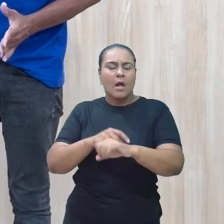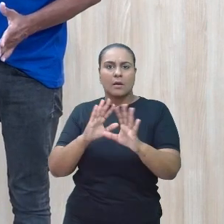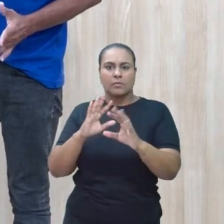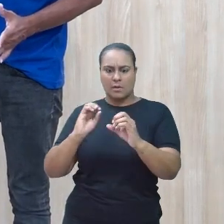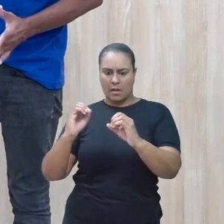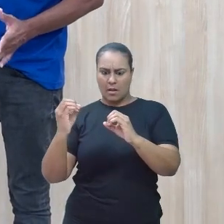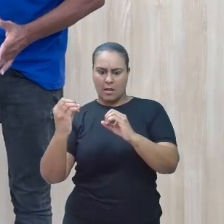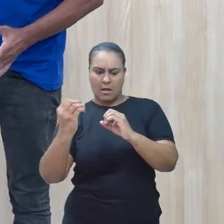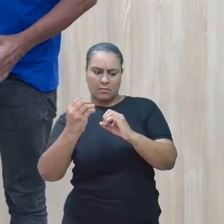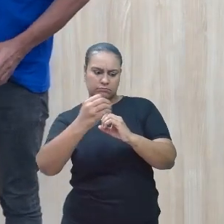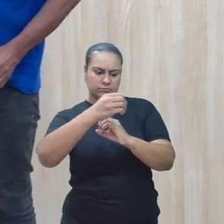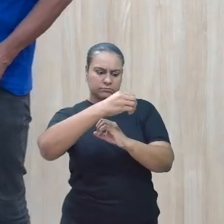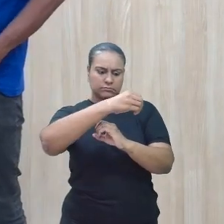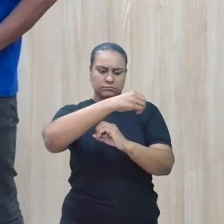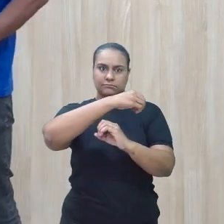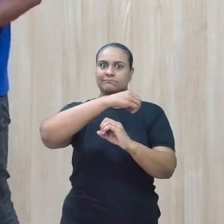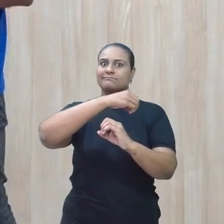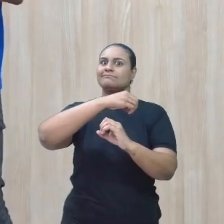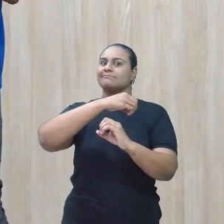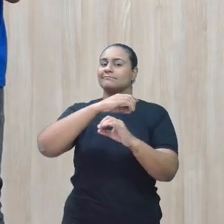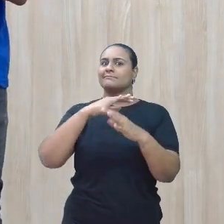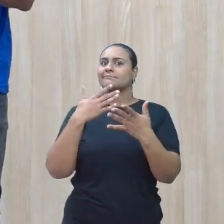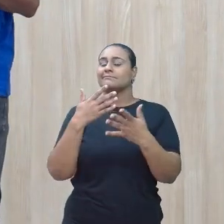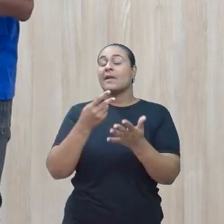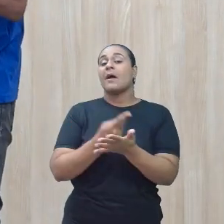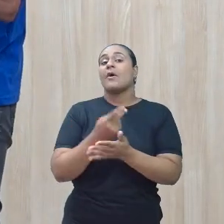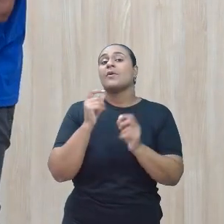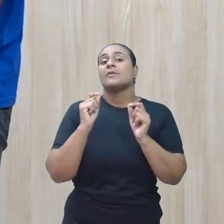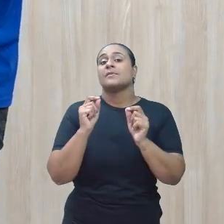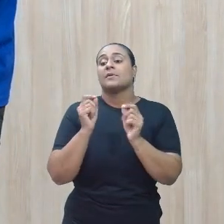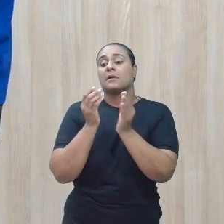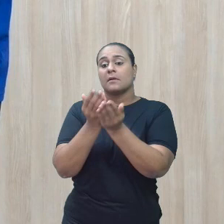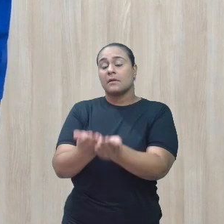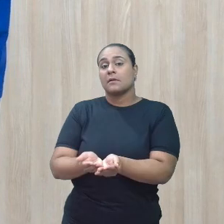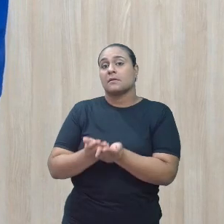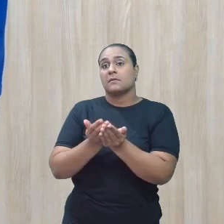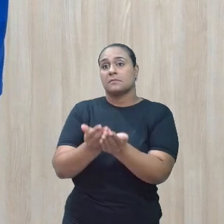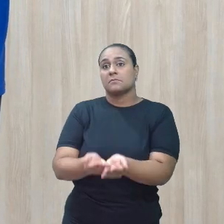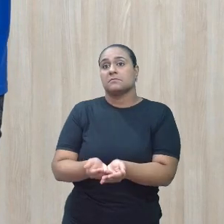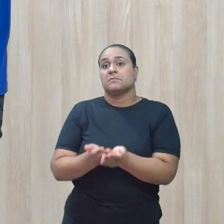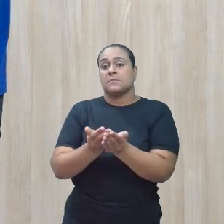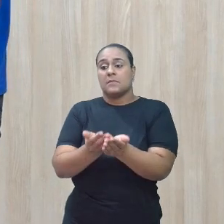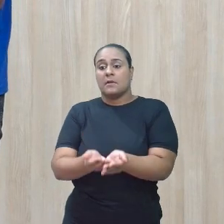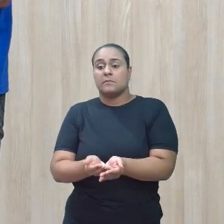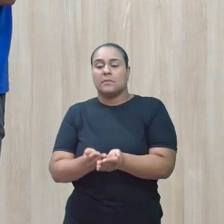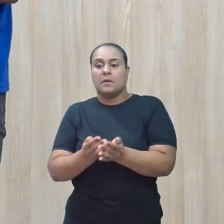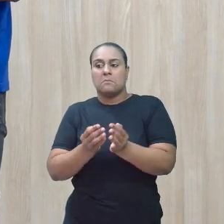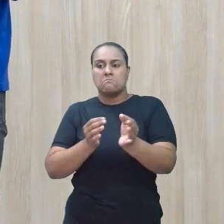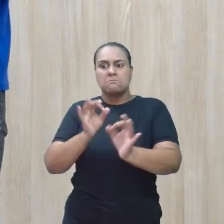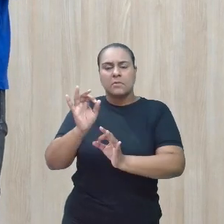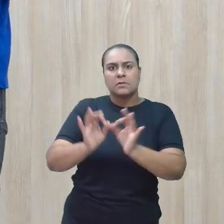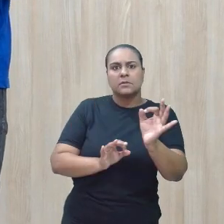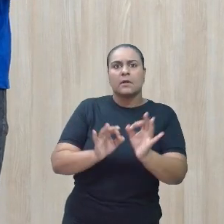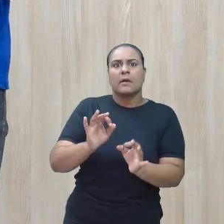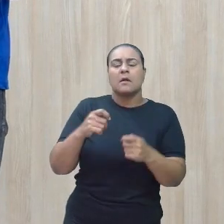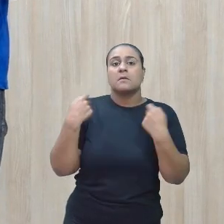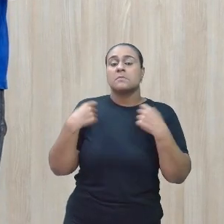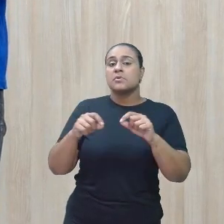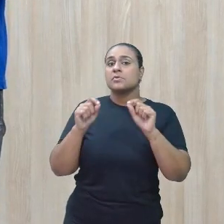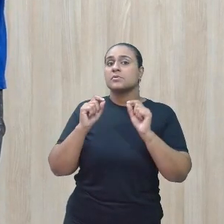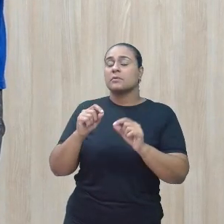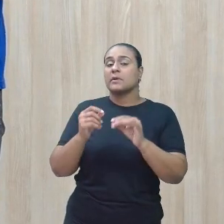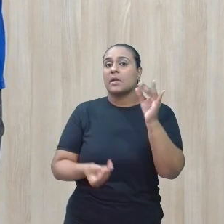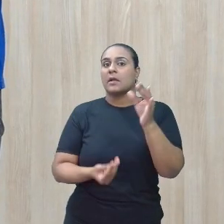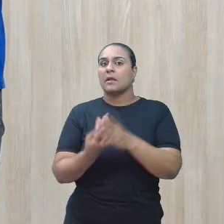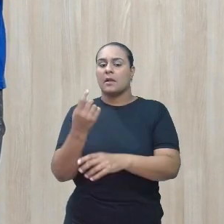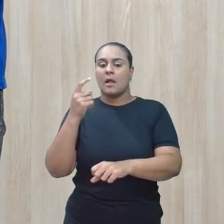com os viajantes, gente? Para poder chegar e a gente se ajustar, foi necessário criar realmente